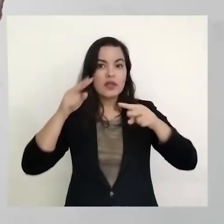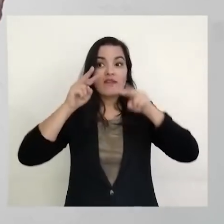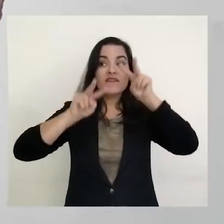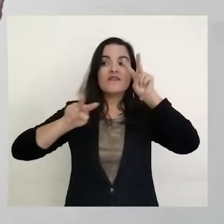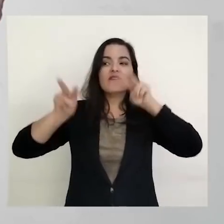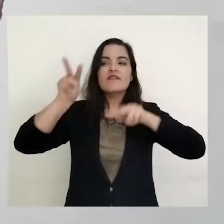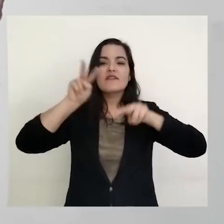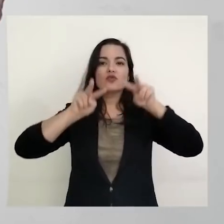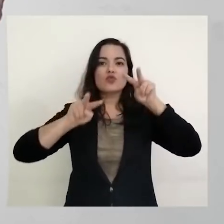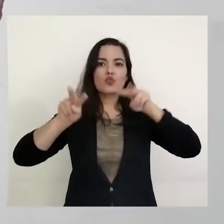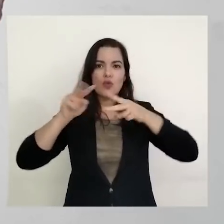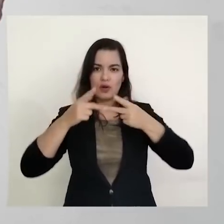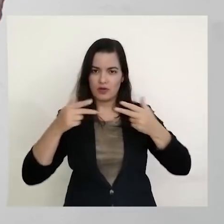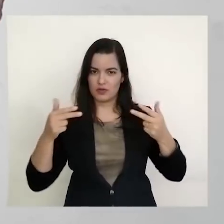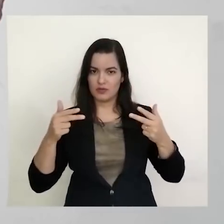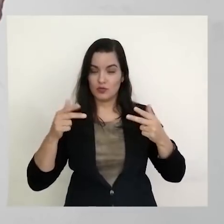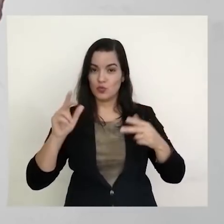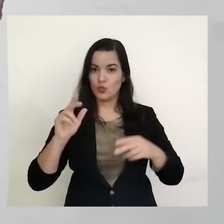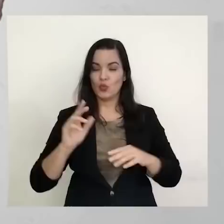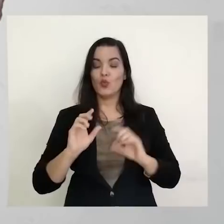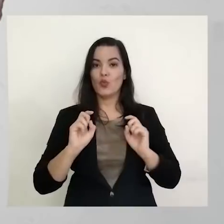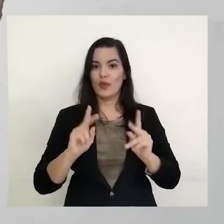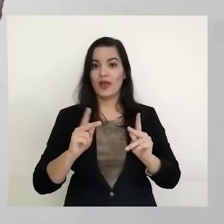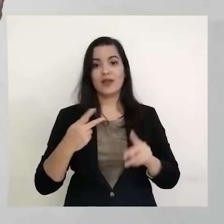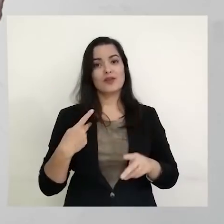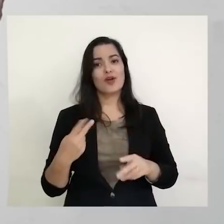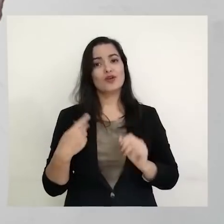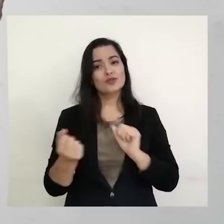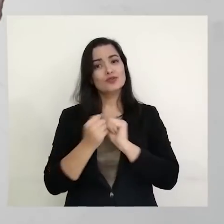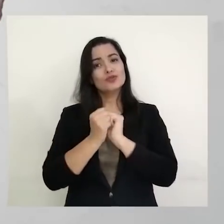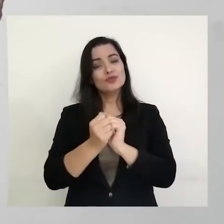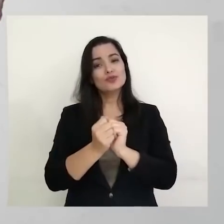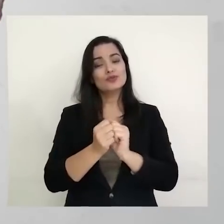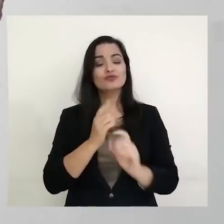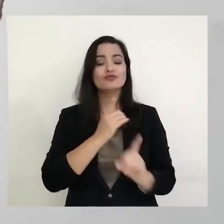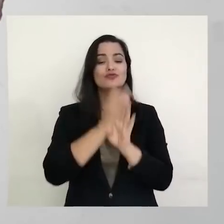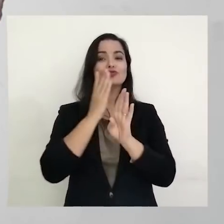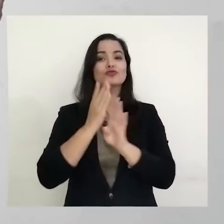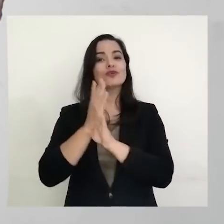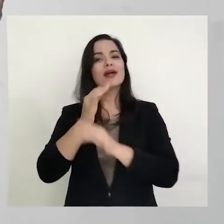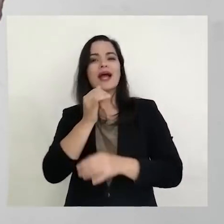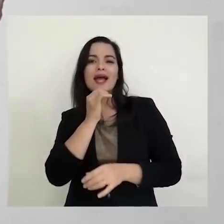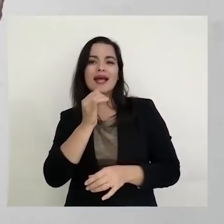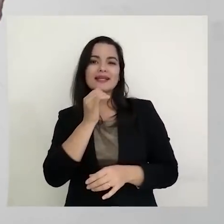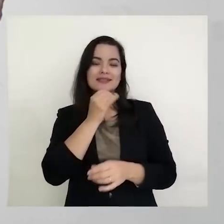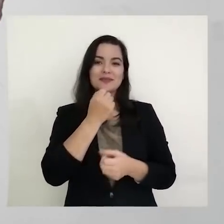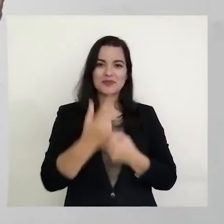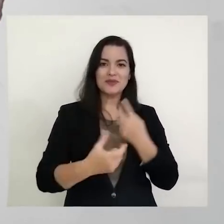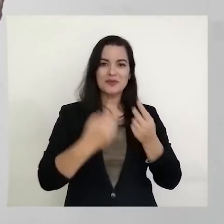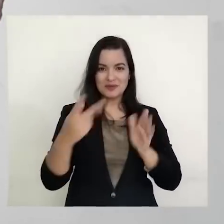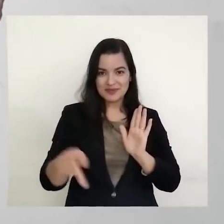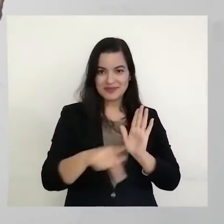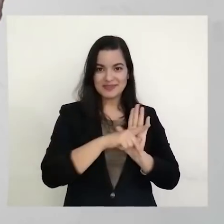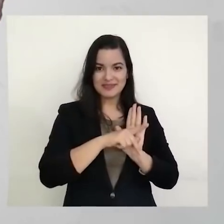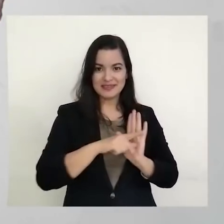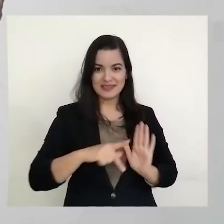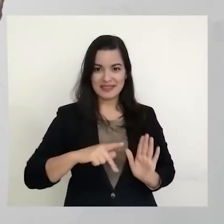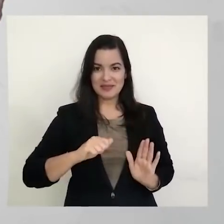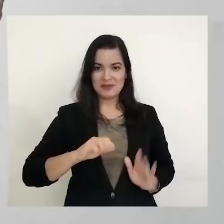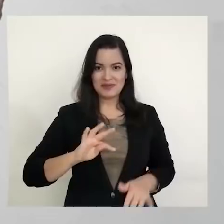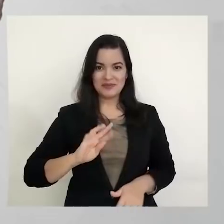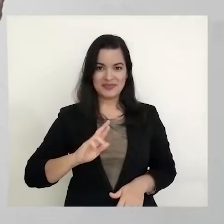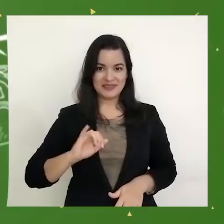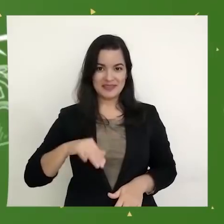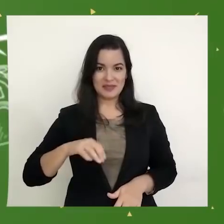possamos ir descobrindo um pouquinho de alguns exemplos desses patrimônios. Vocês topam? Então